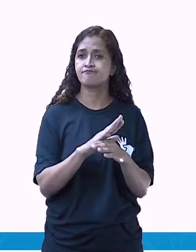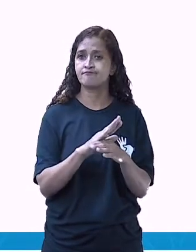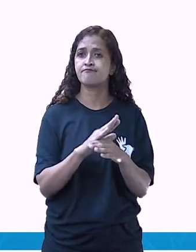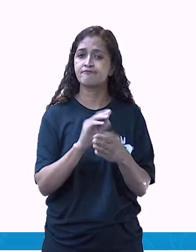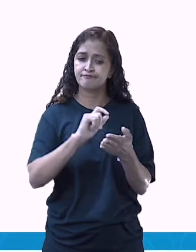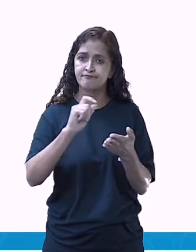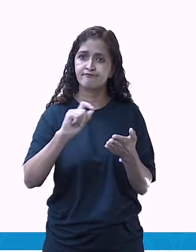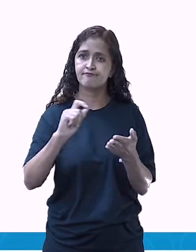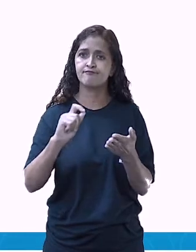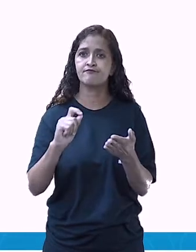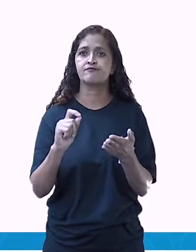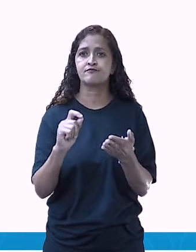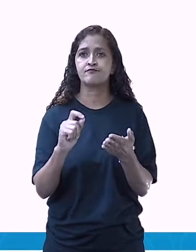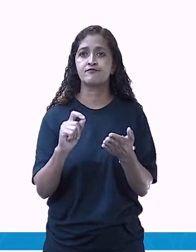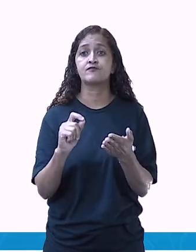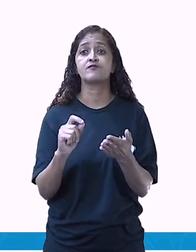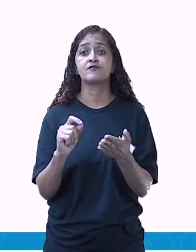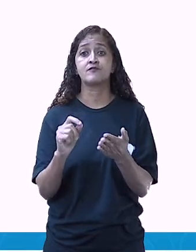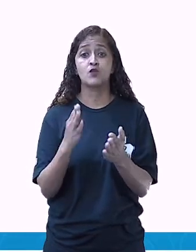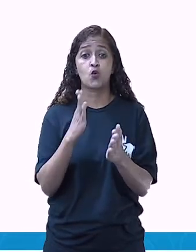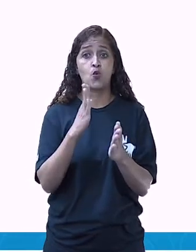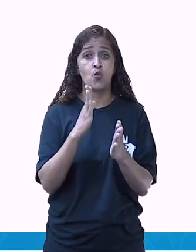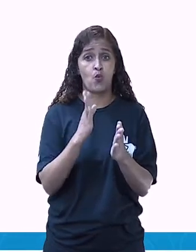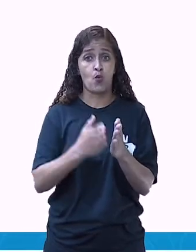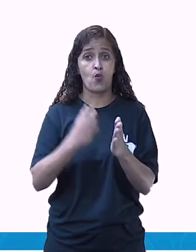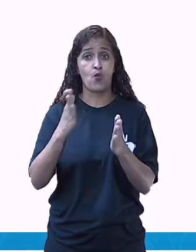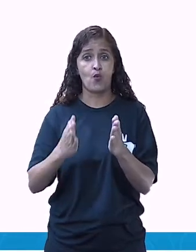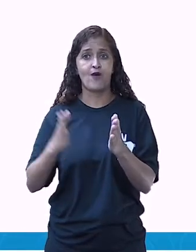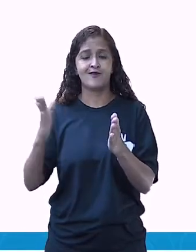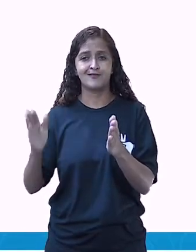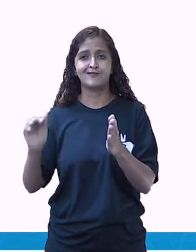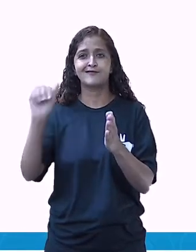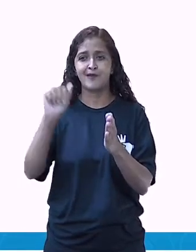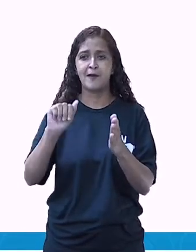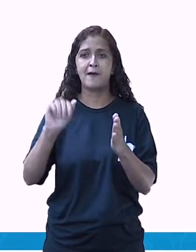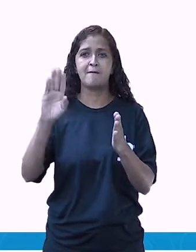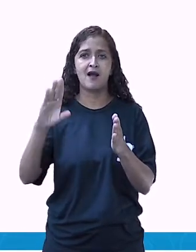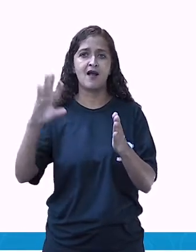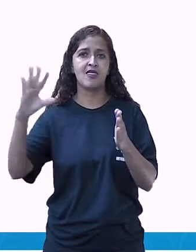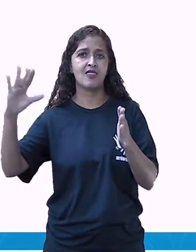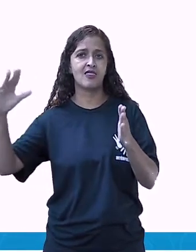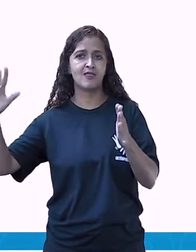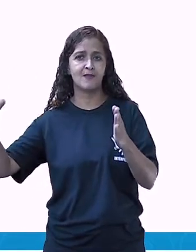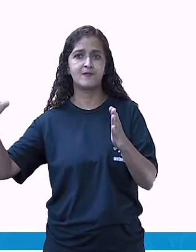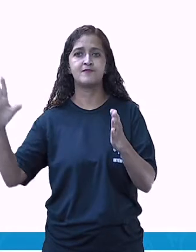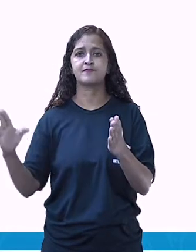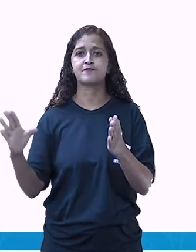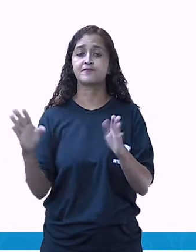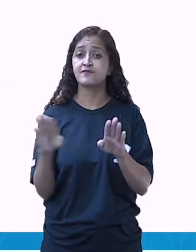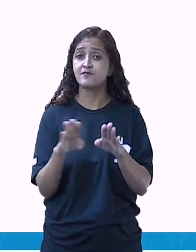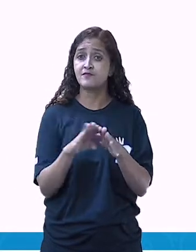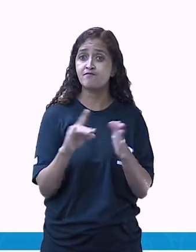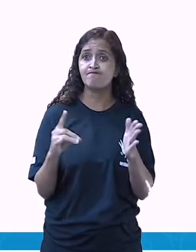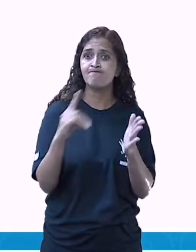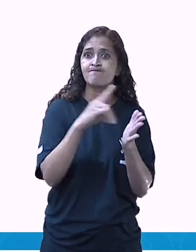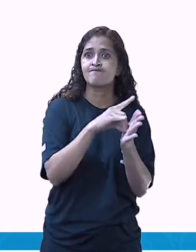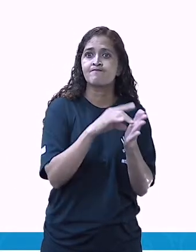fazemos a chamada, nós fazemos por ordem alfabética. Quando é arquivado alguma coisa,